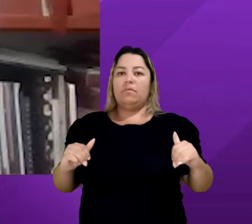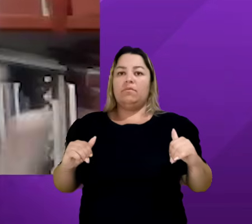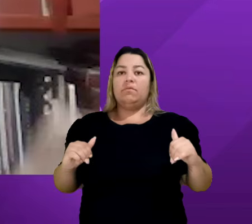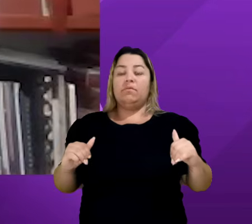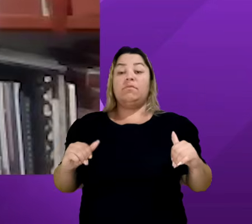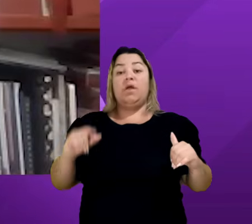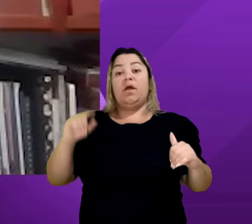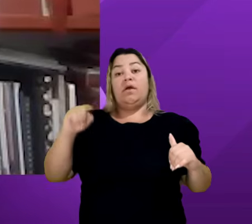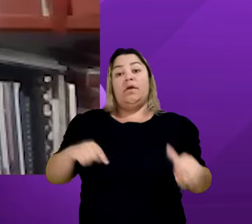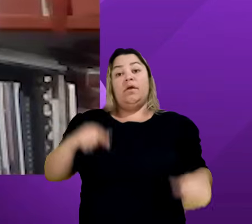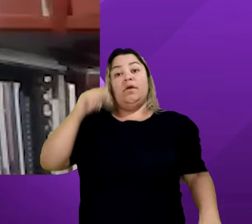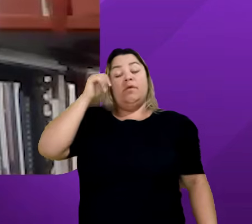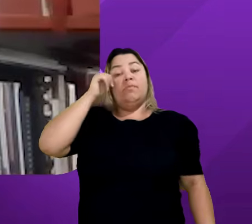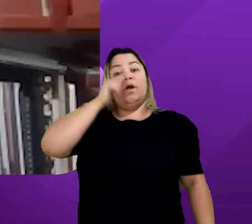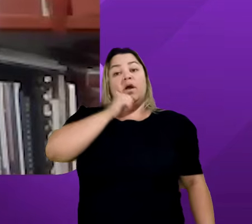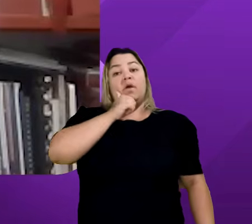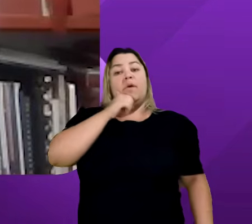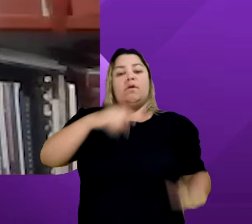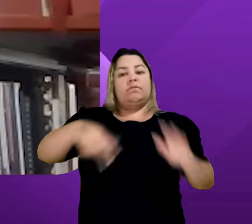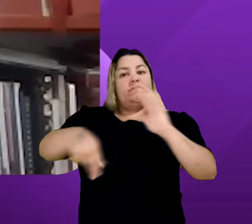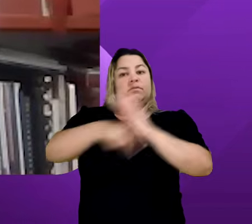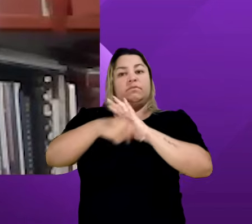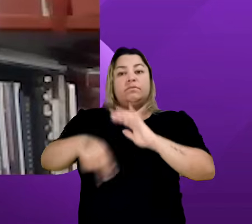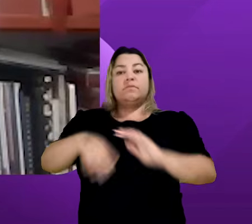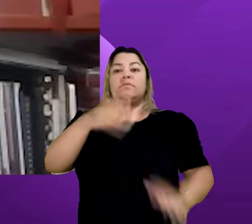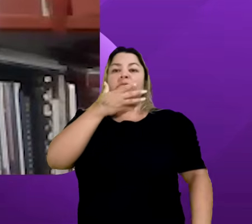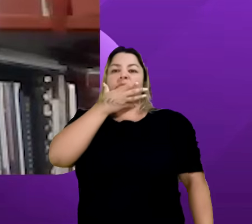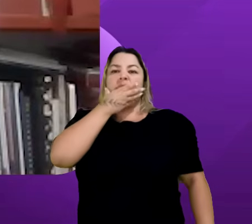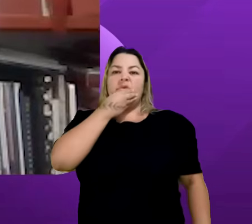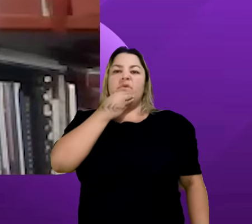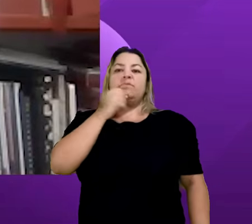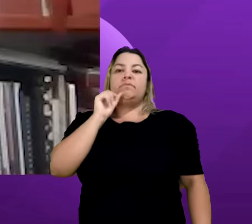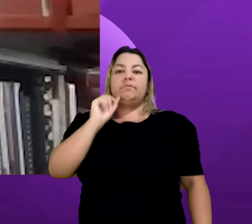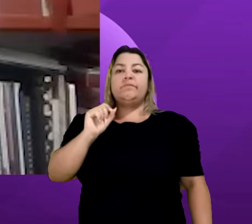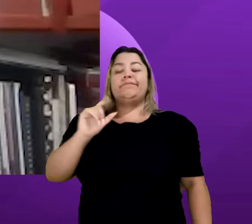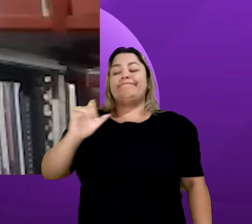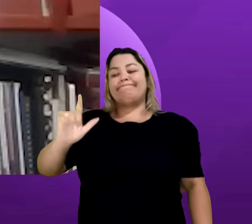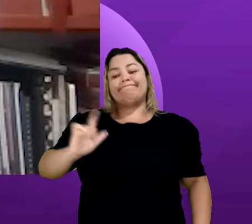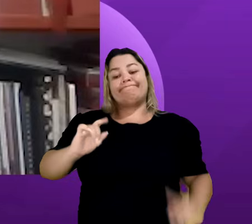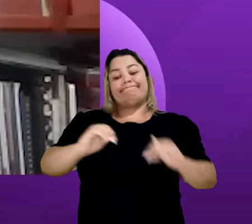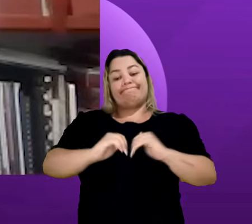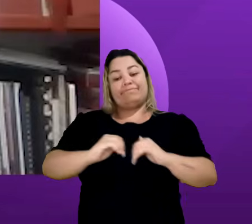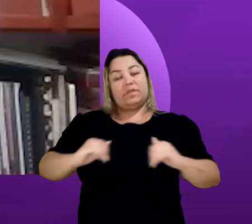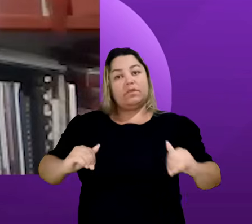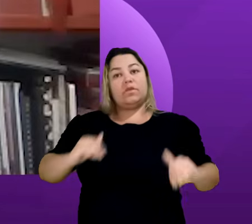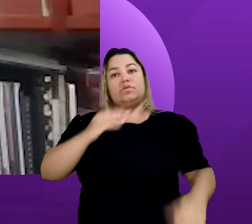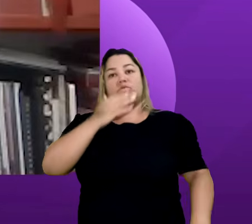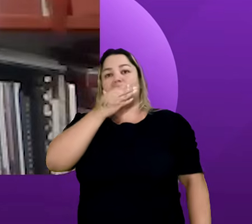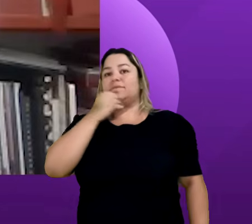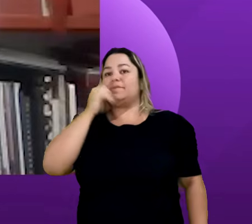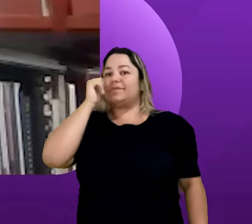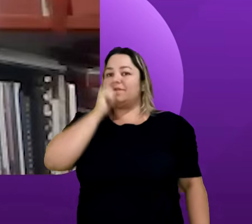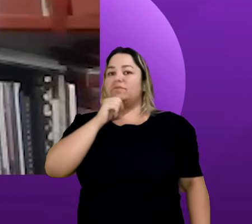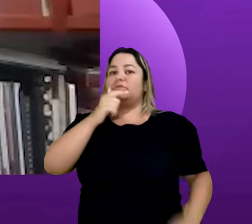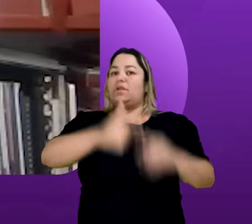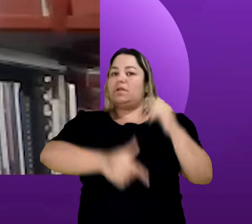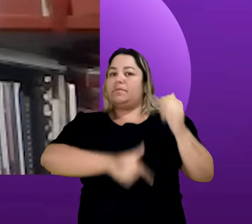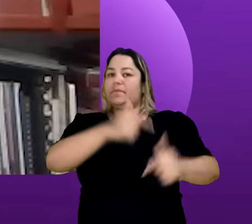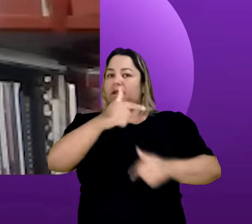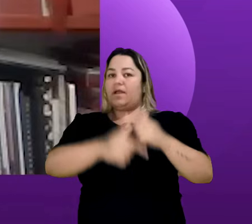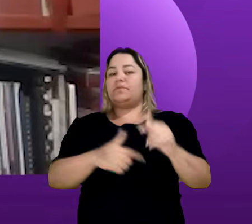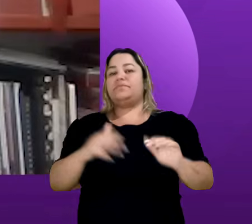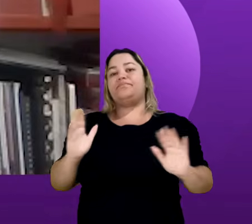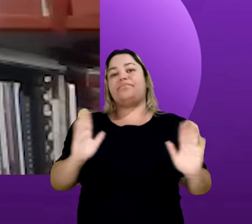cargos que são para os homens. Então, aí é a tal da divisão sexual do trabalho, que a gente chama. Para que